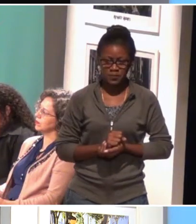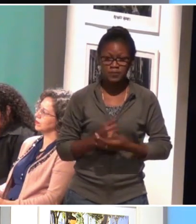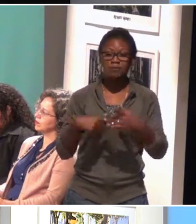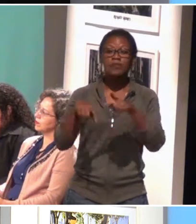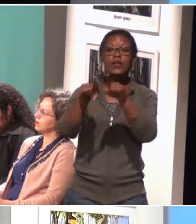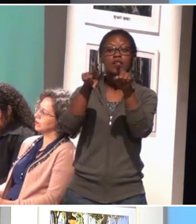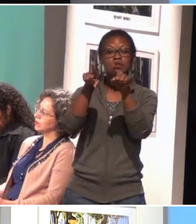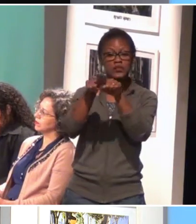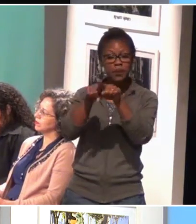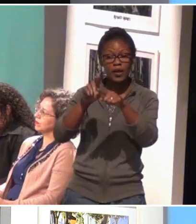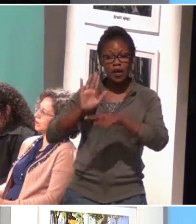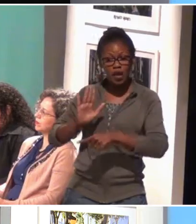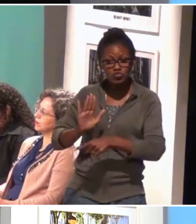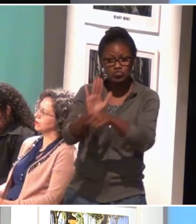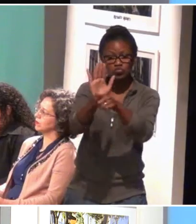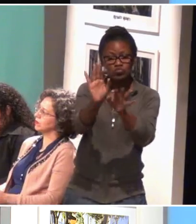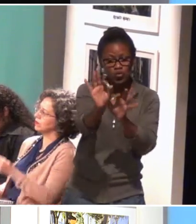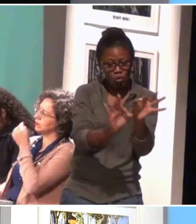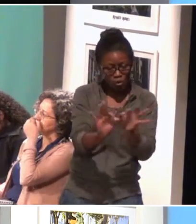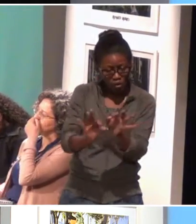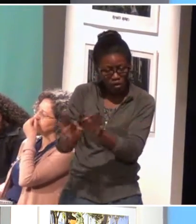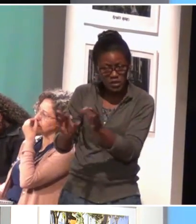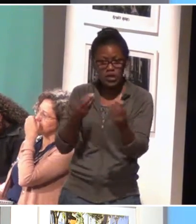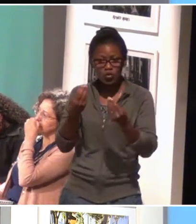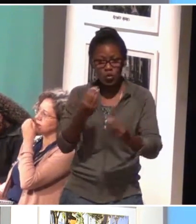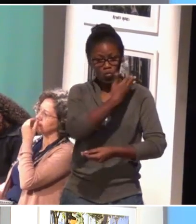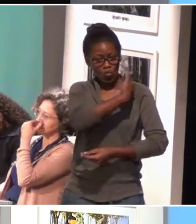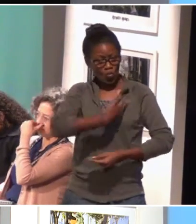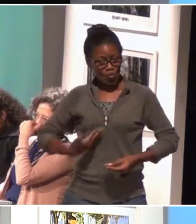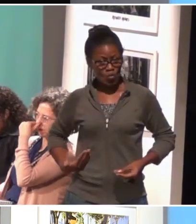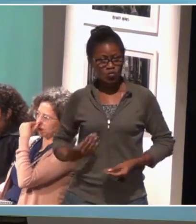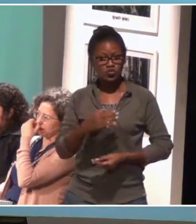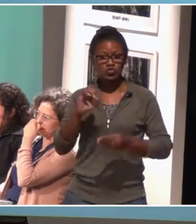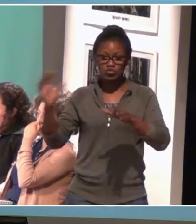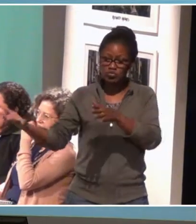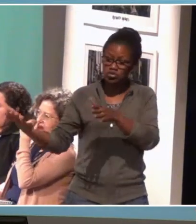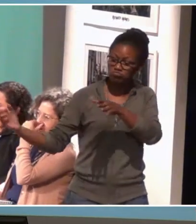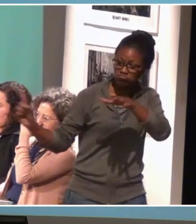ajuda a organização do sistema público estadual para receber esses alunos na rede.